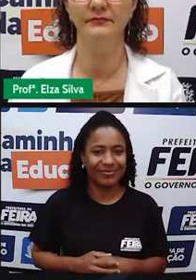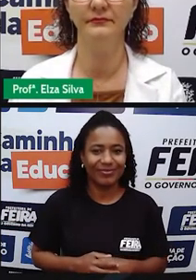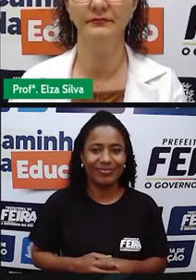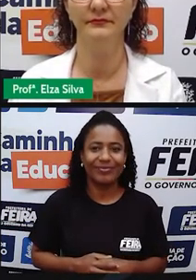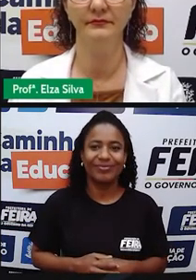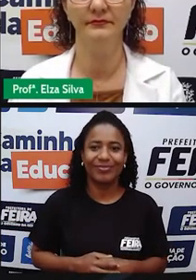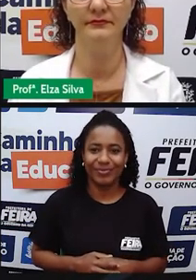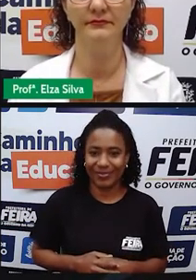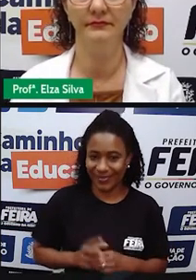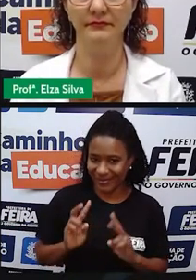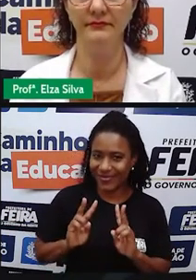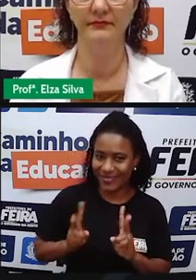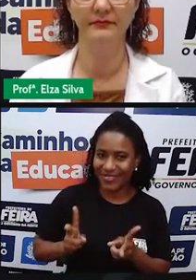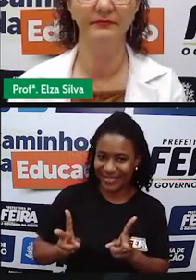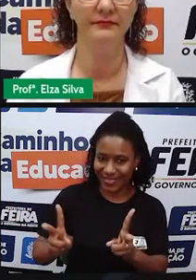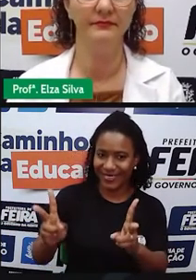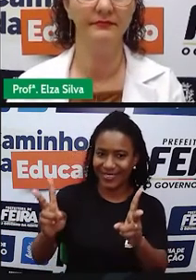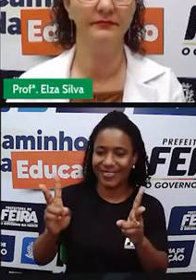Let's continue.